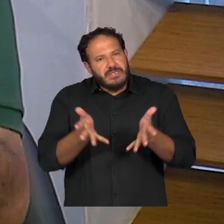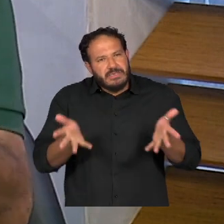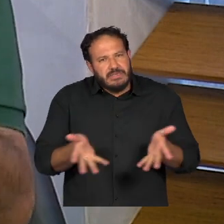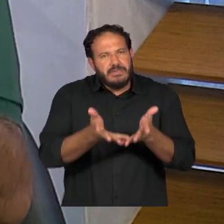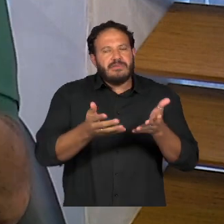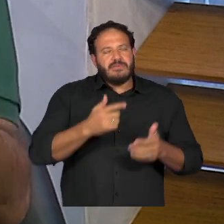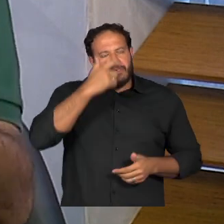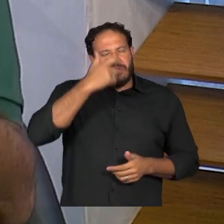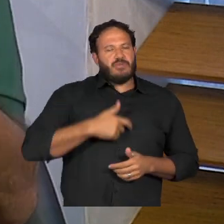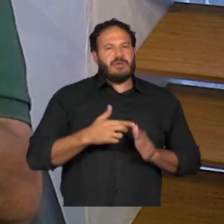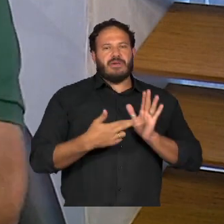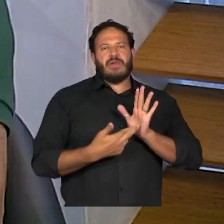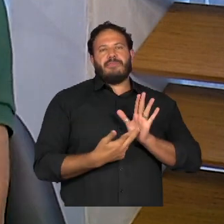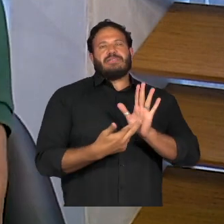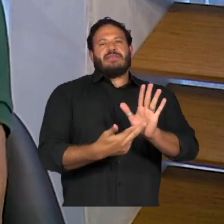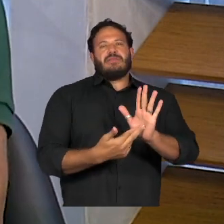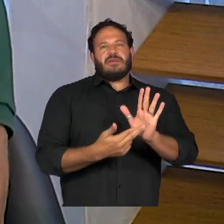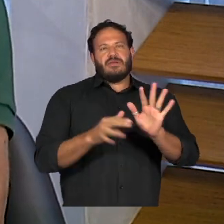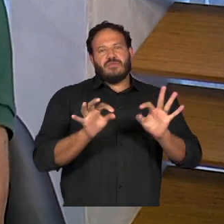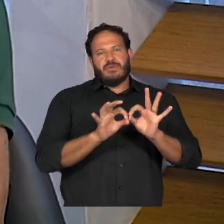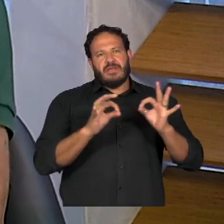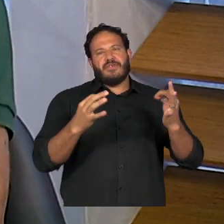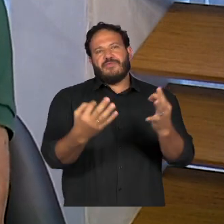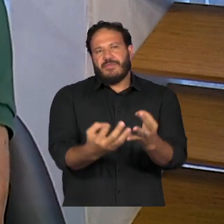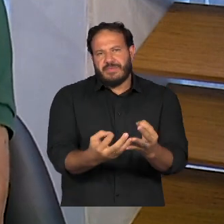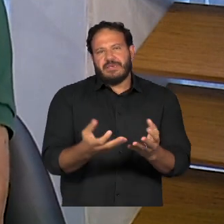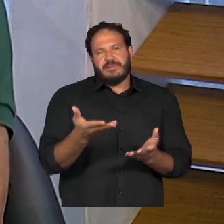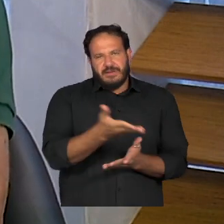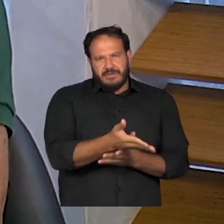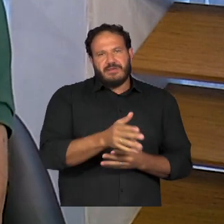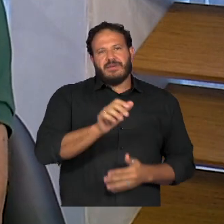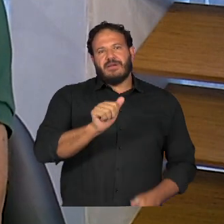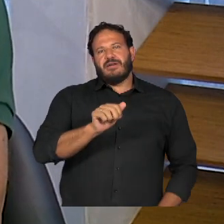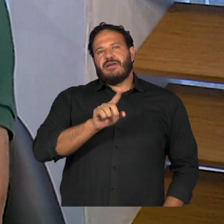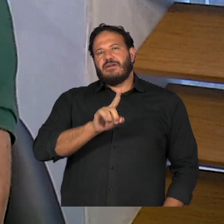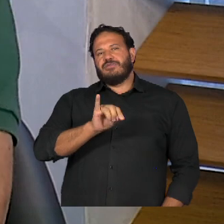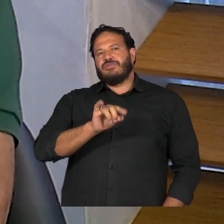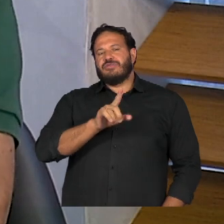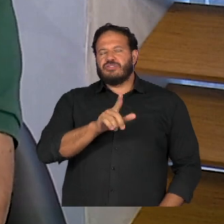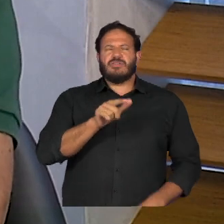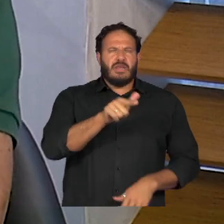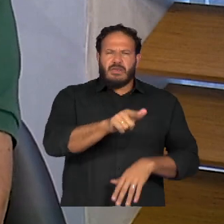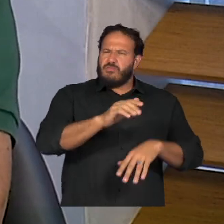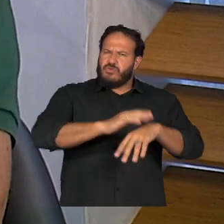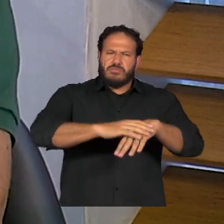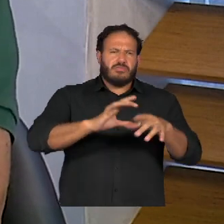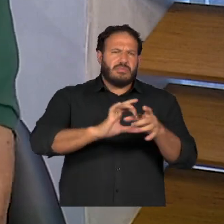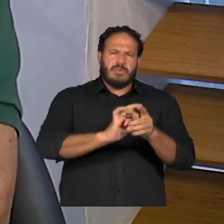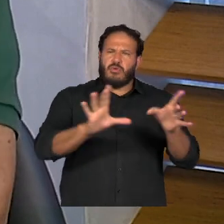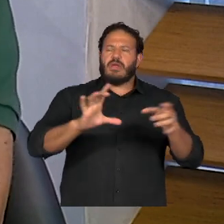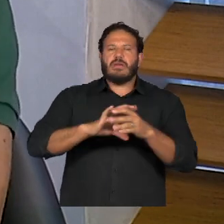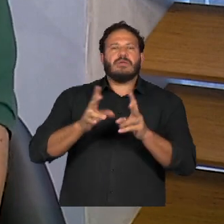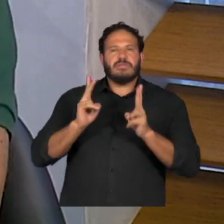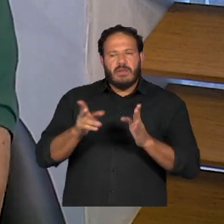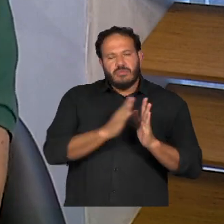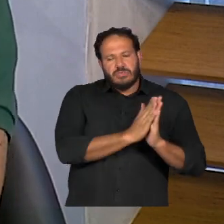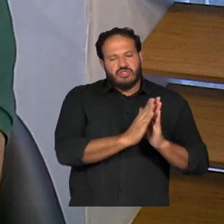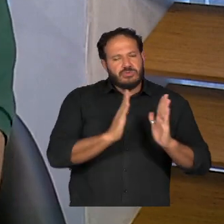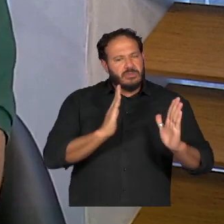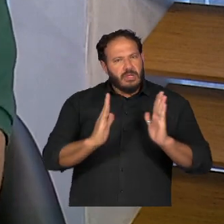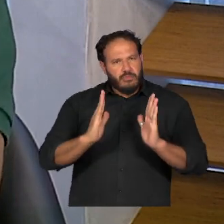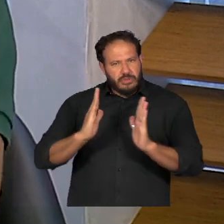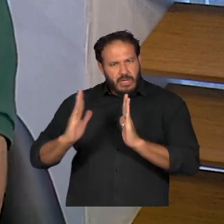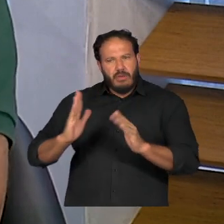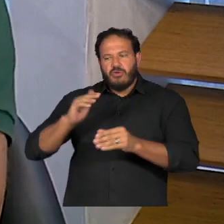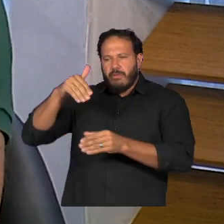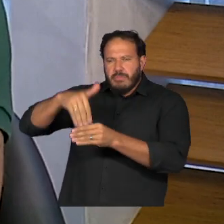representando os pais a é tem um processo democrático de eleição da sua